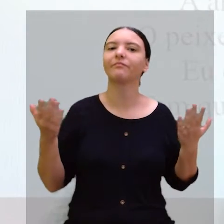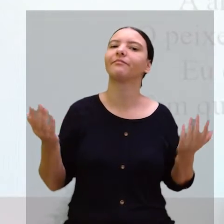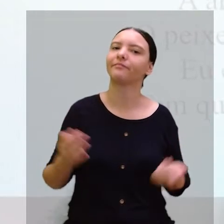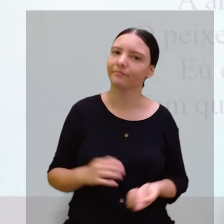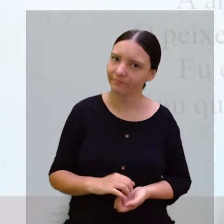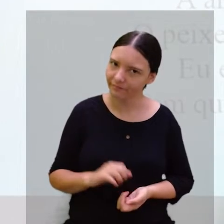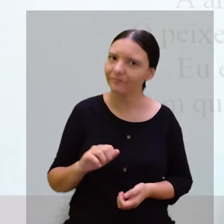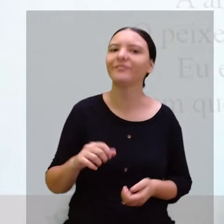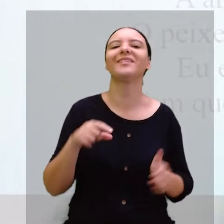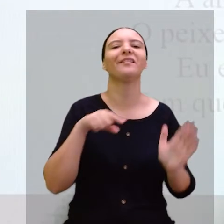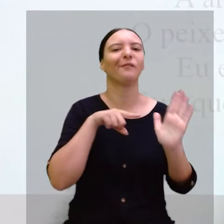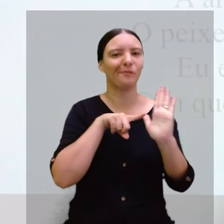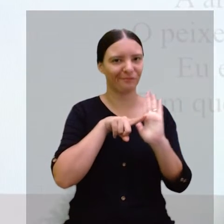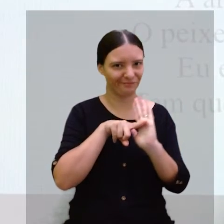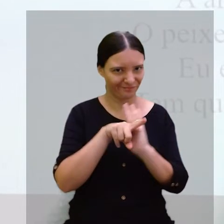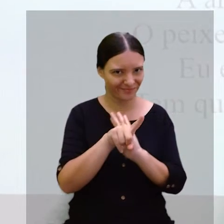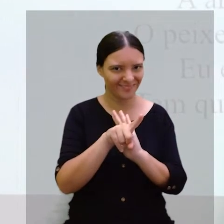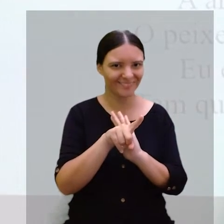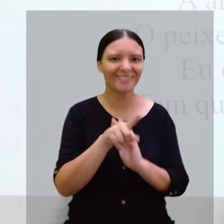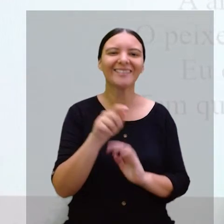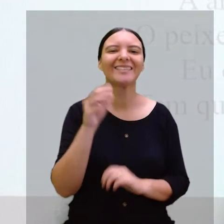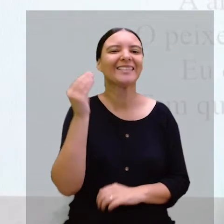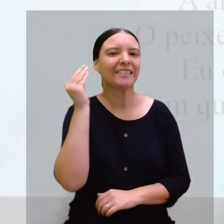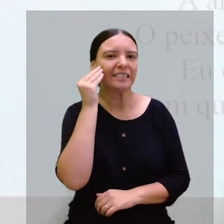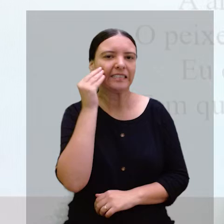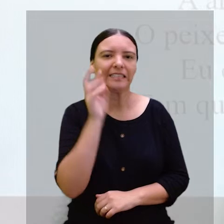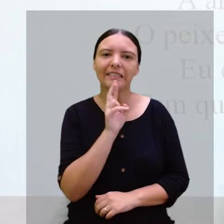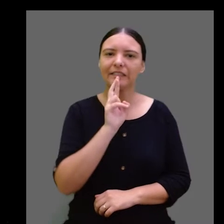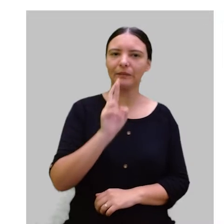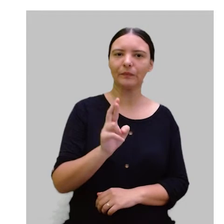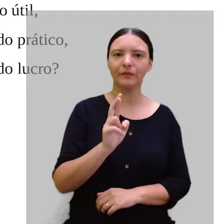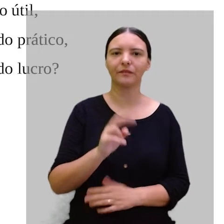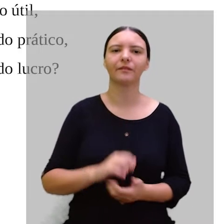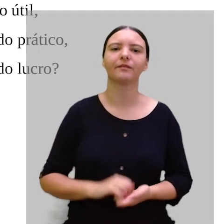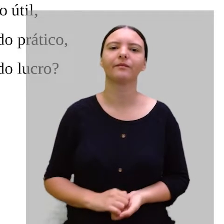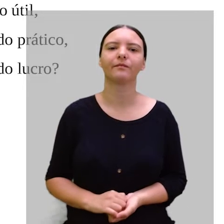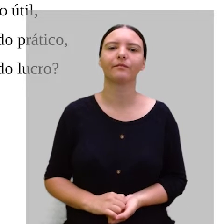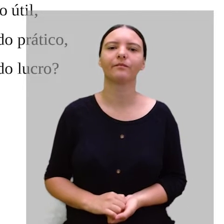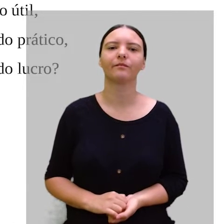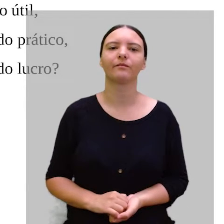essa pergunta e tentar achar algumas respostas.